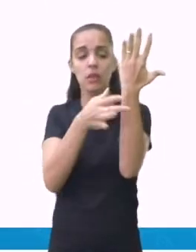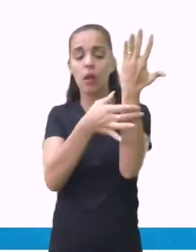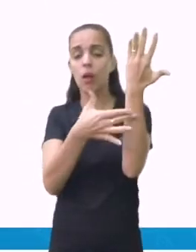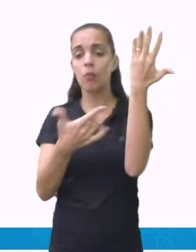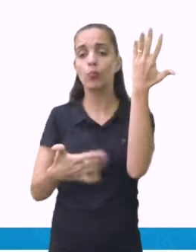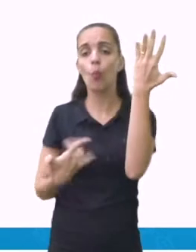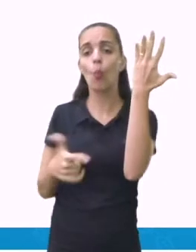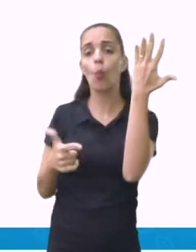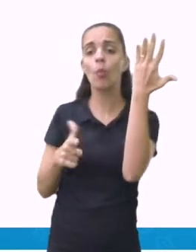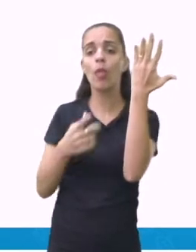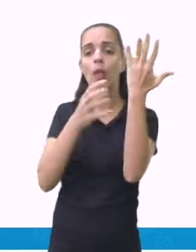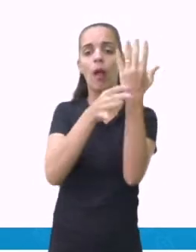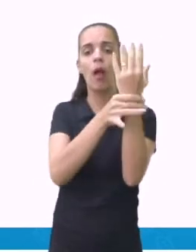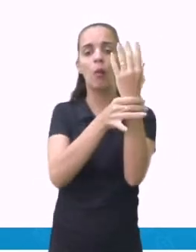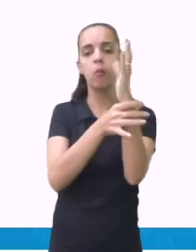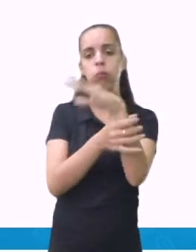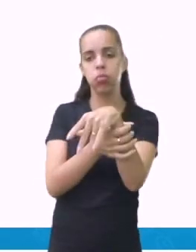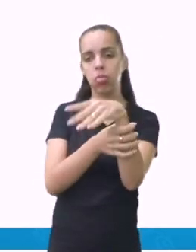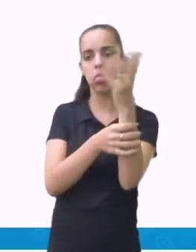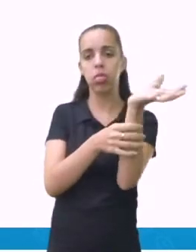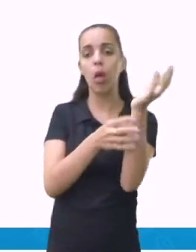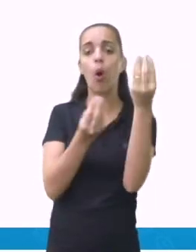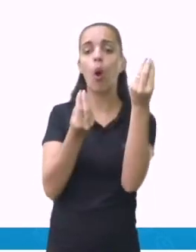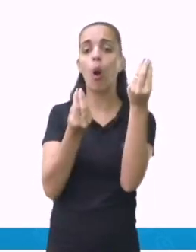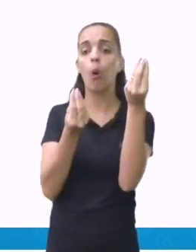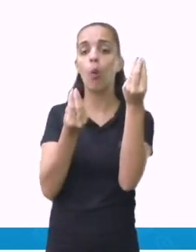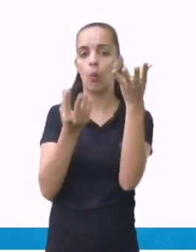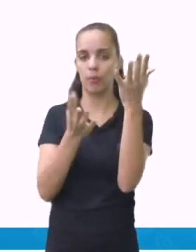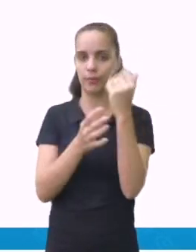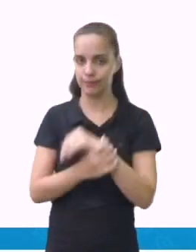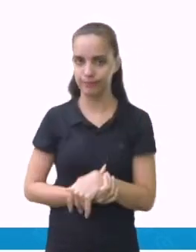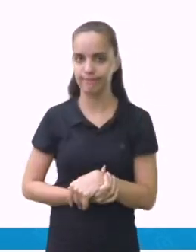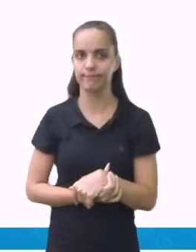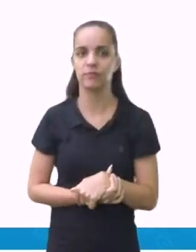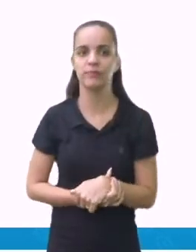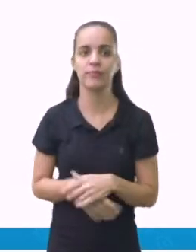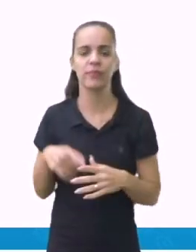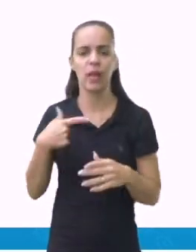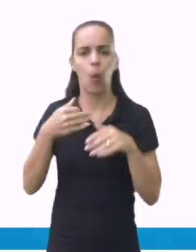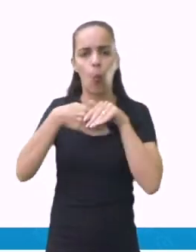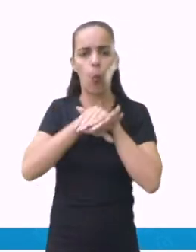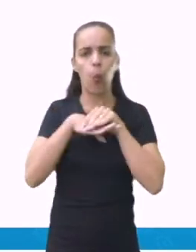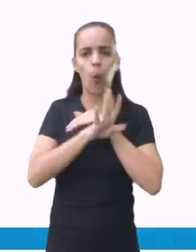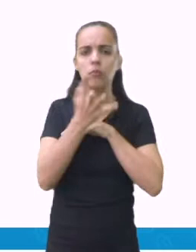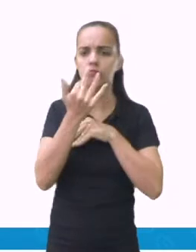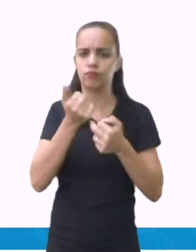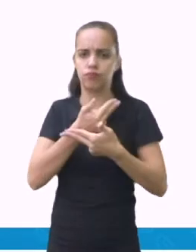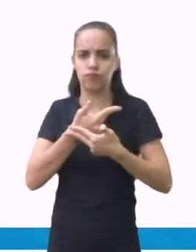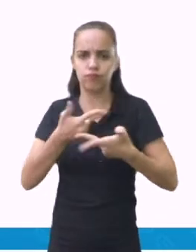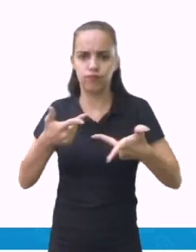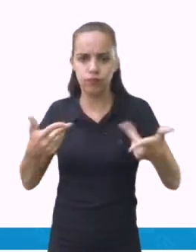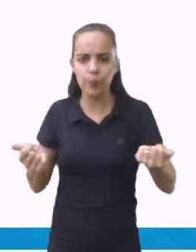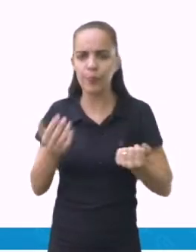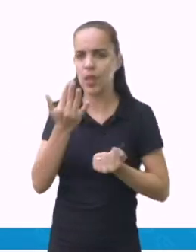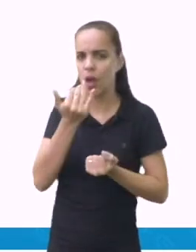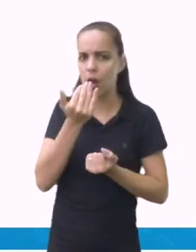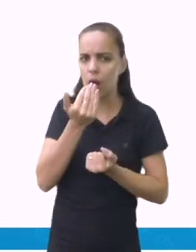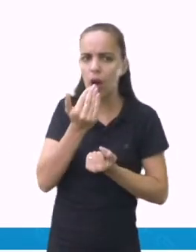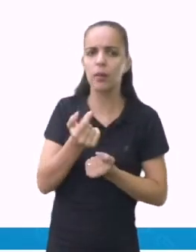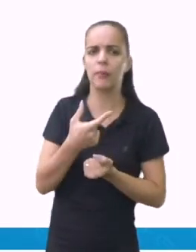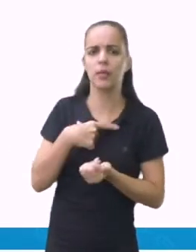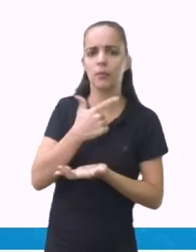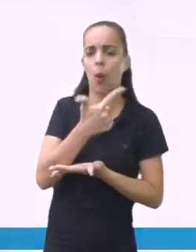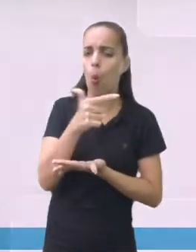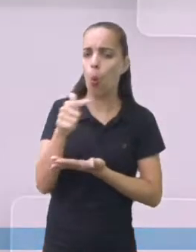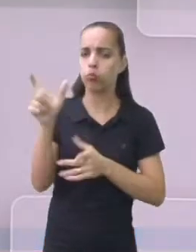flores e frutos. E também armazena nutrientes e serve de alimento